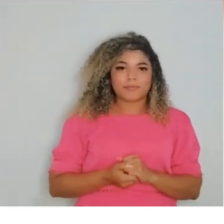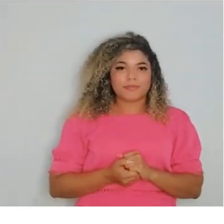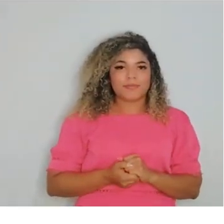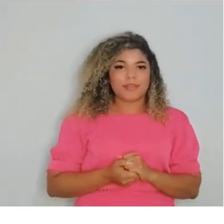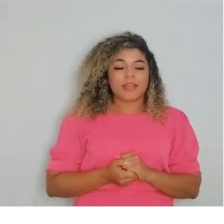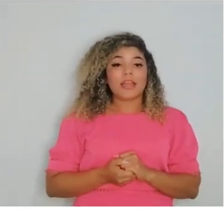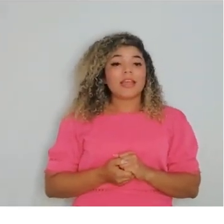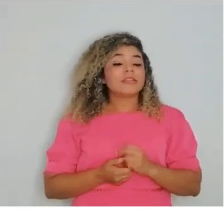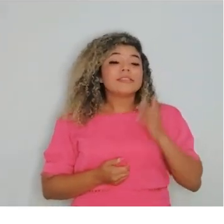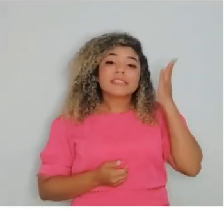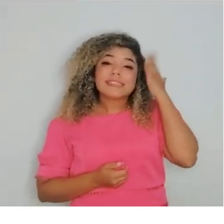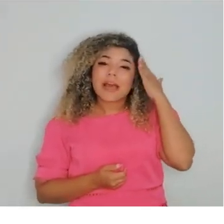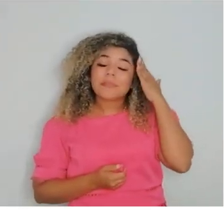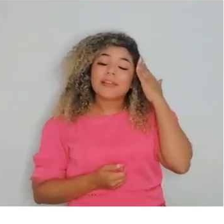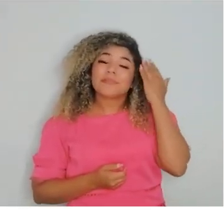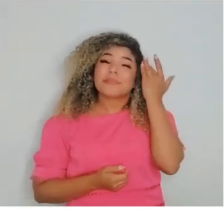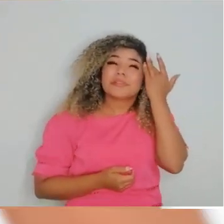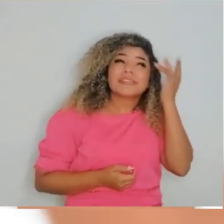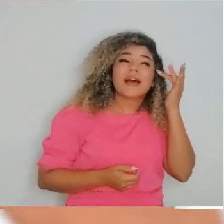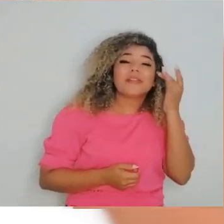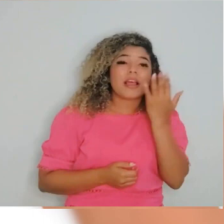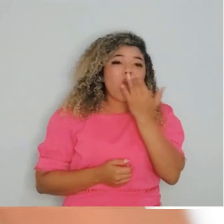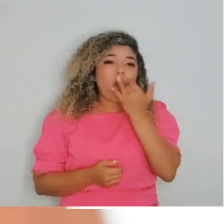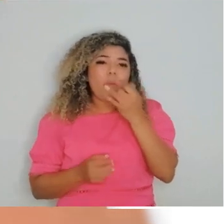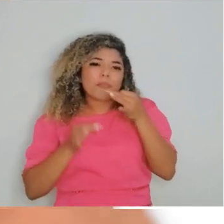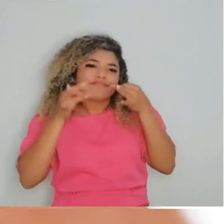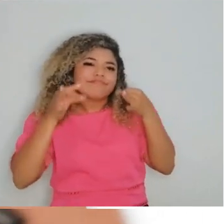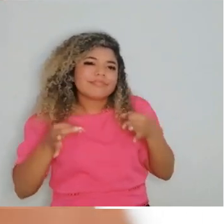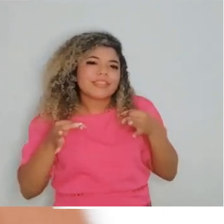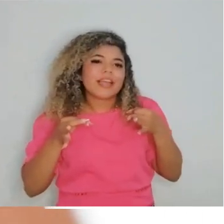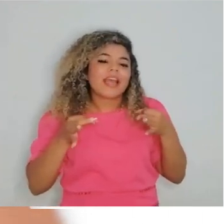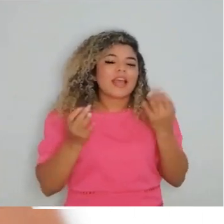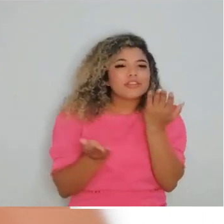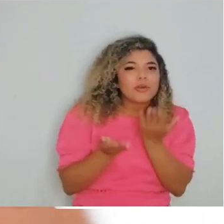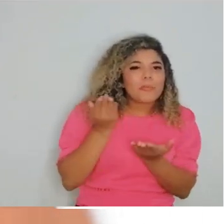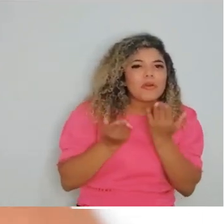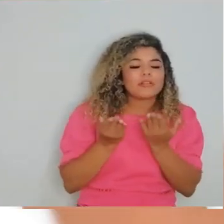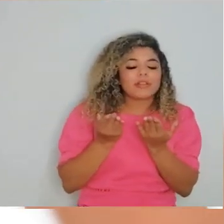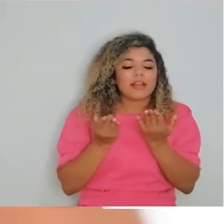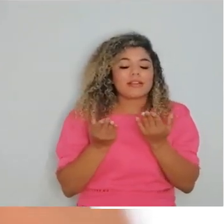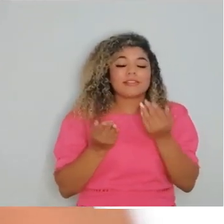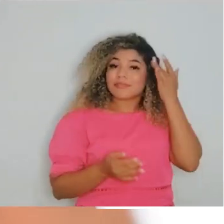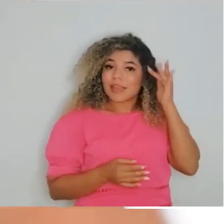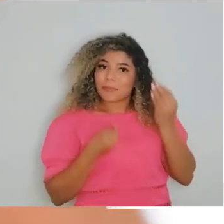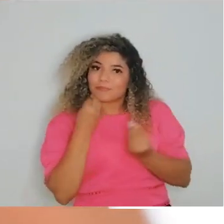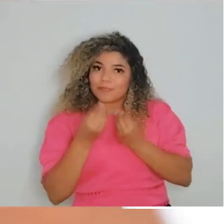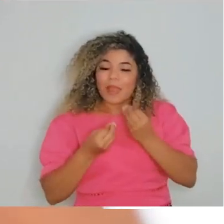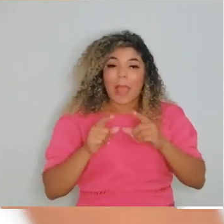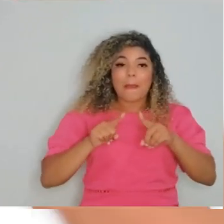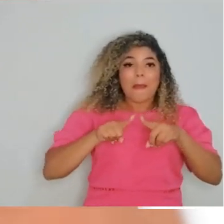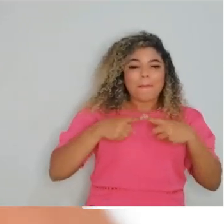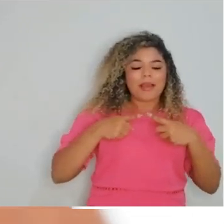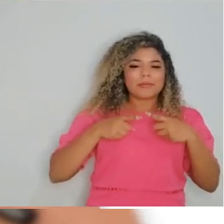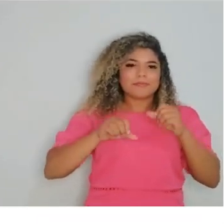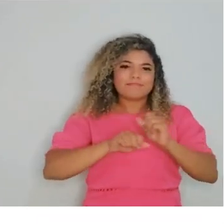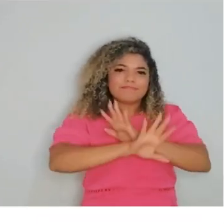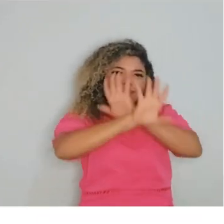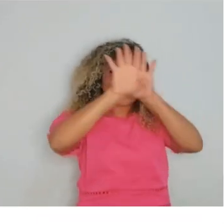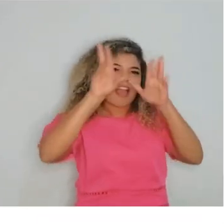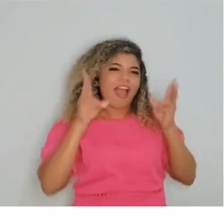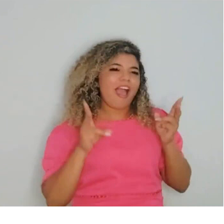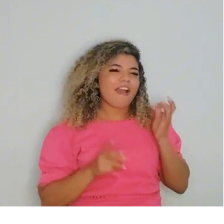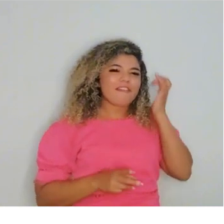alimentos. Nem sempre sabemos se estamos comendo com variedade, moderação e equilíbrio. Para tornar isso